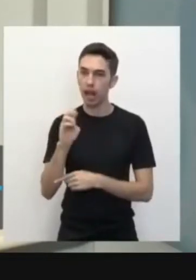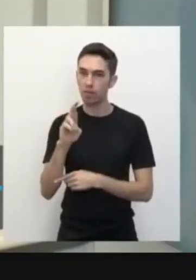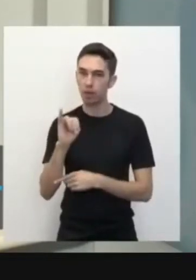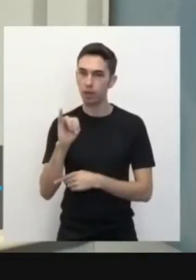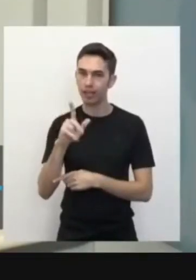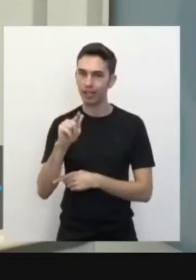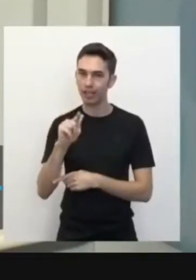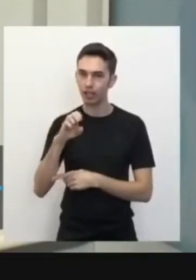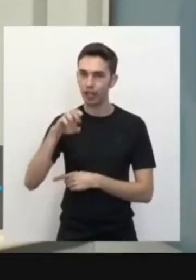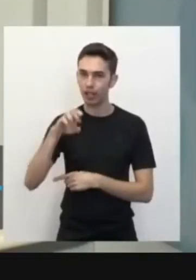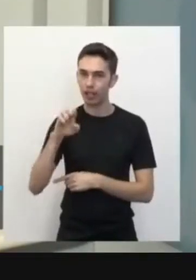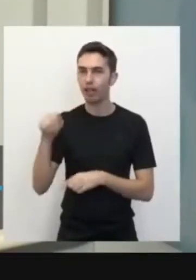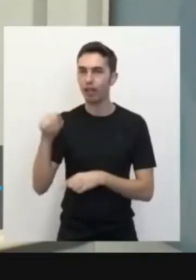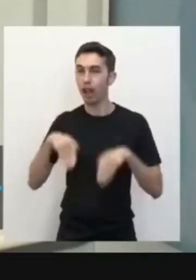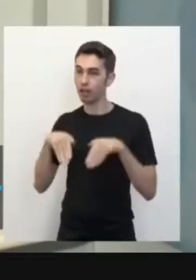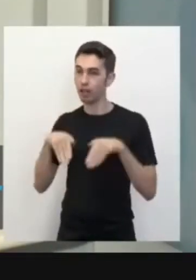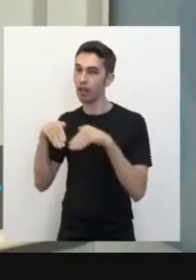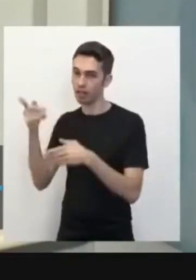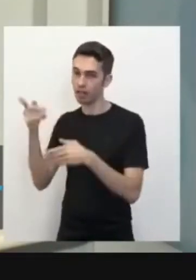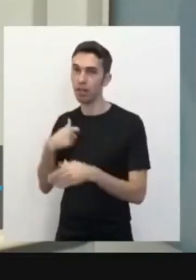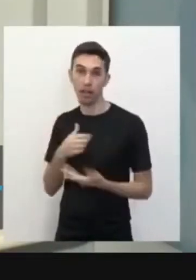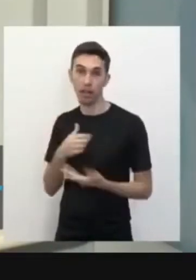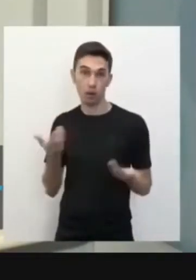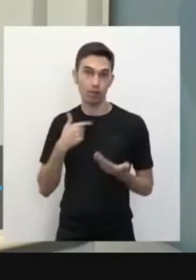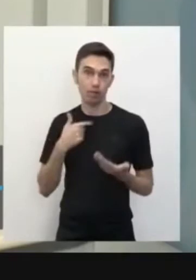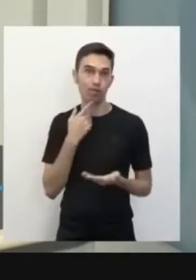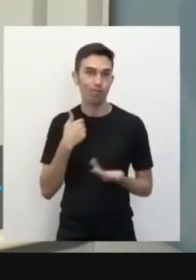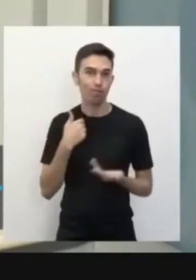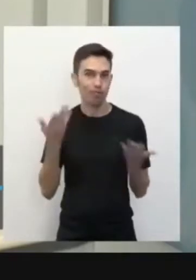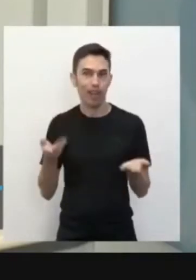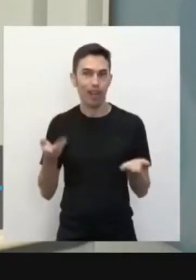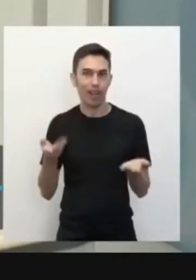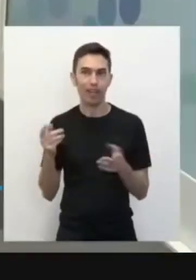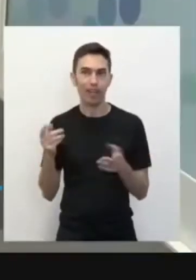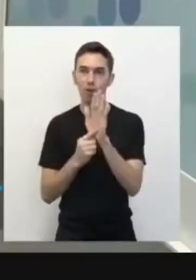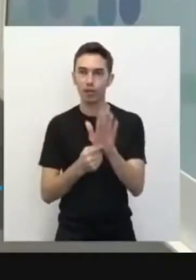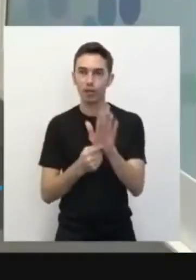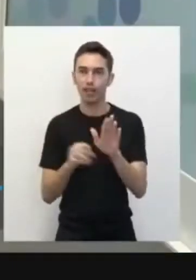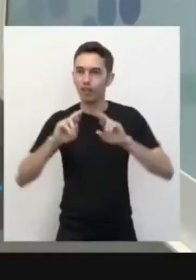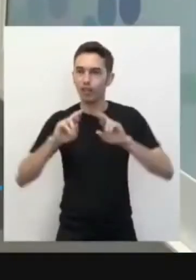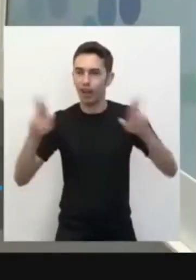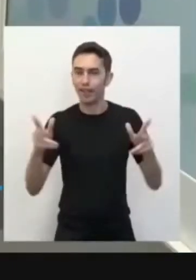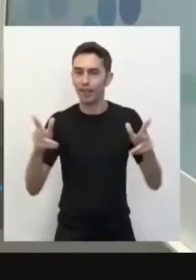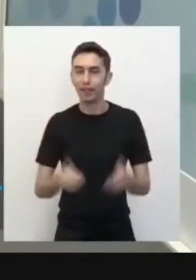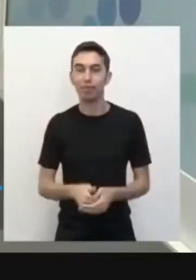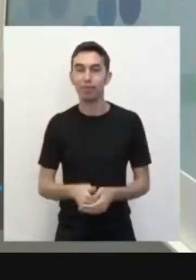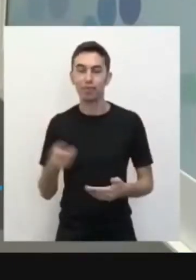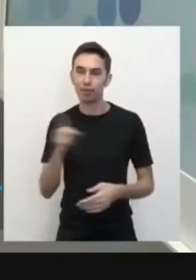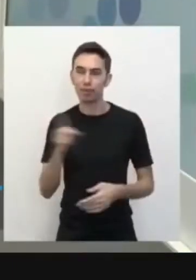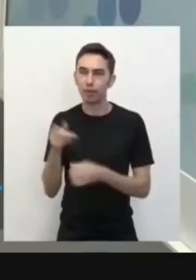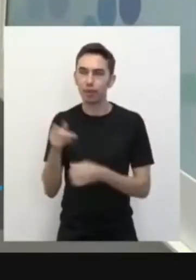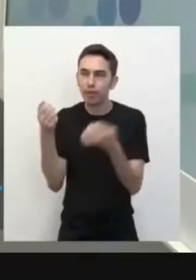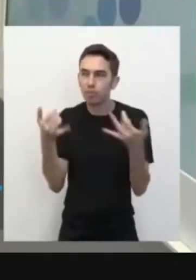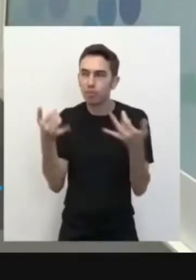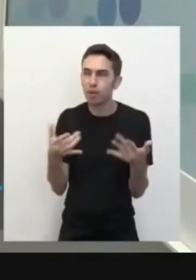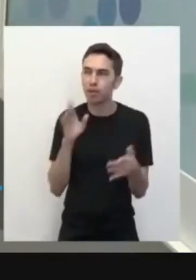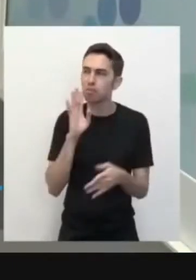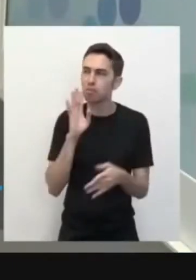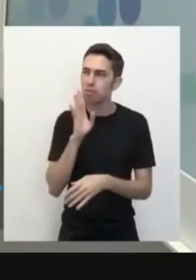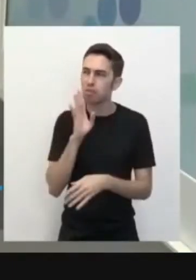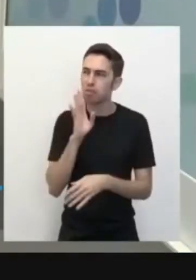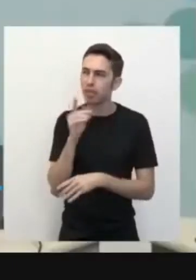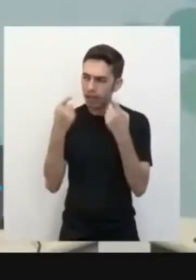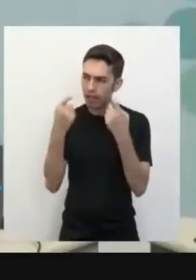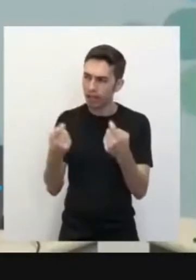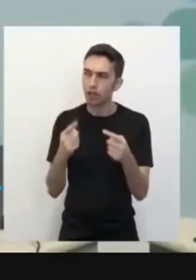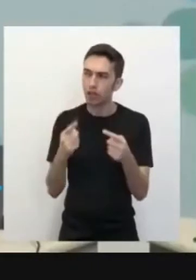trazer para a gente fazer coisas diferentes mesmo. O Então vamos lá. professora Fernanda, você falou uma coisa bem interessante. Você falou assim que o